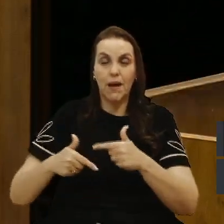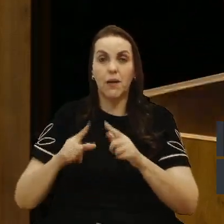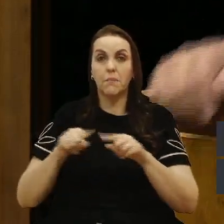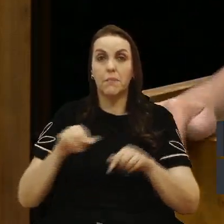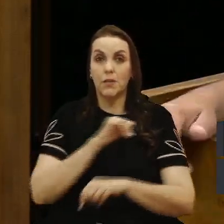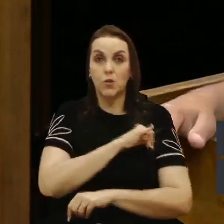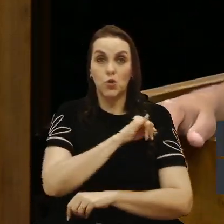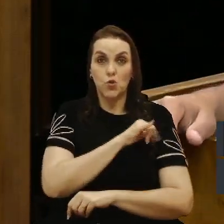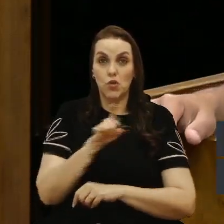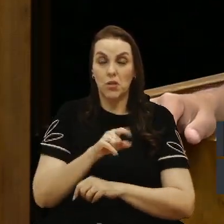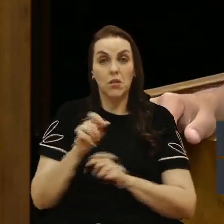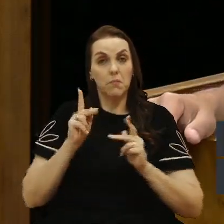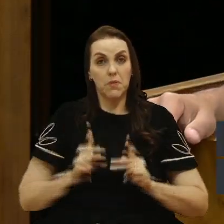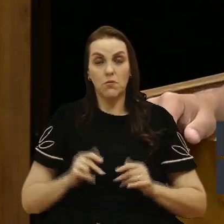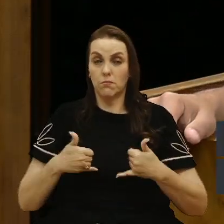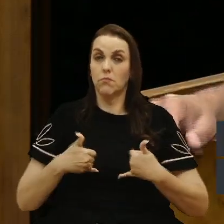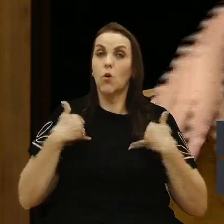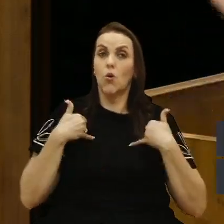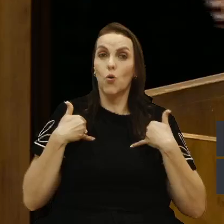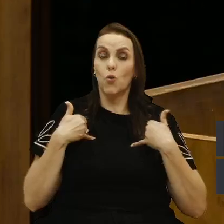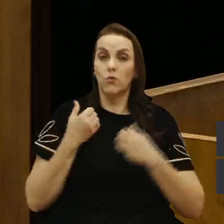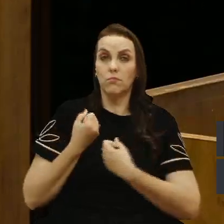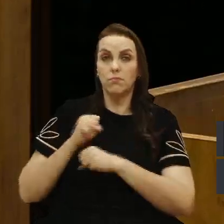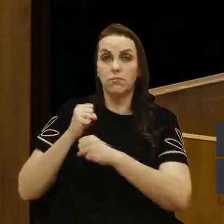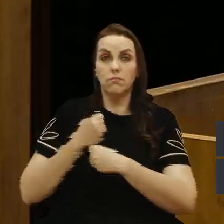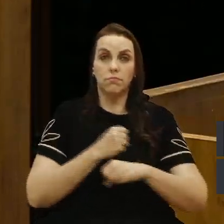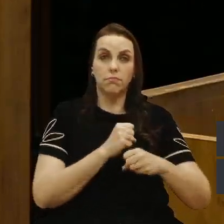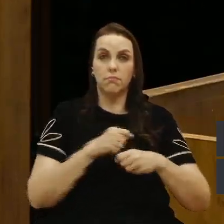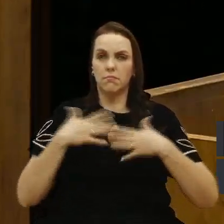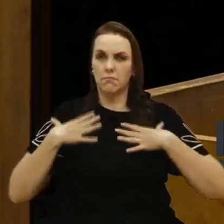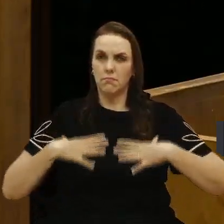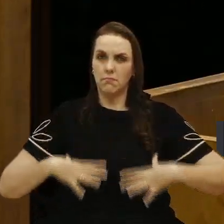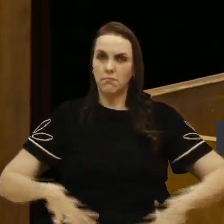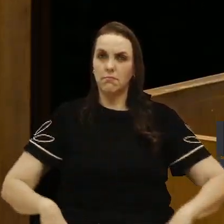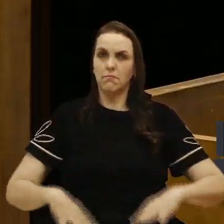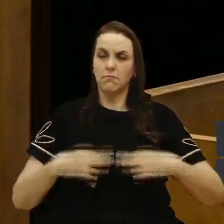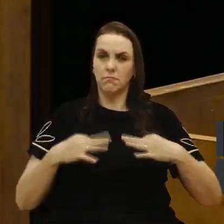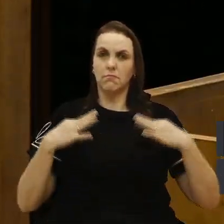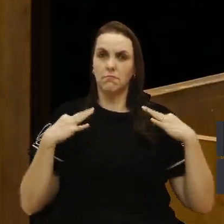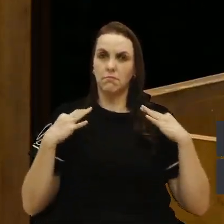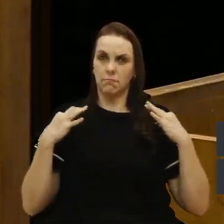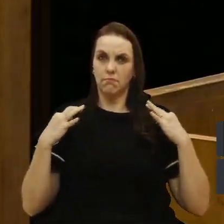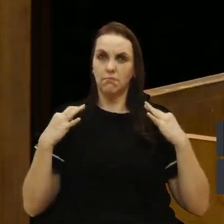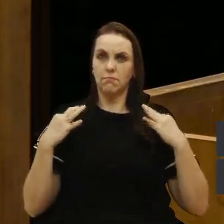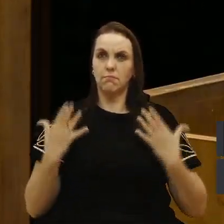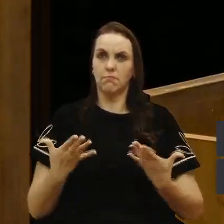Janeiro as pessoas têm orgulho de ser gari. As pessoas têm orgulho, elas saem na rua e as pessoas estão com o